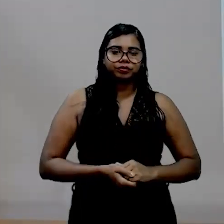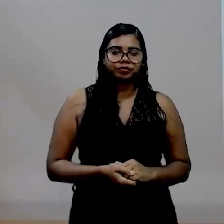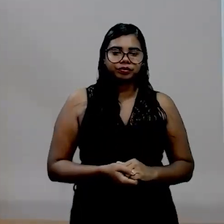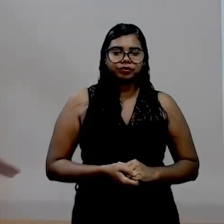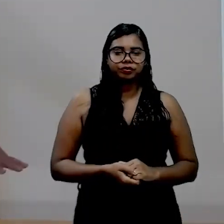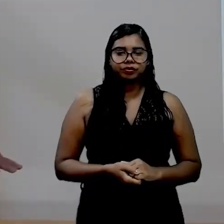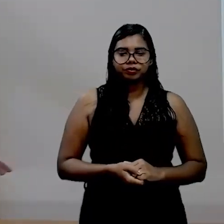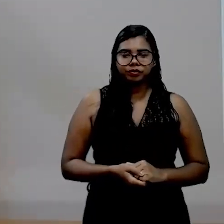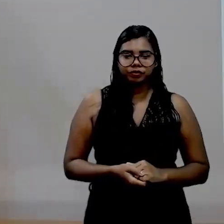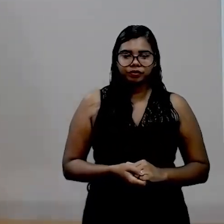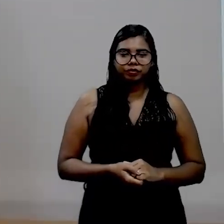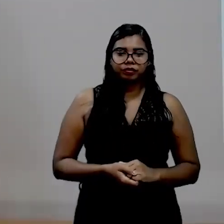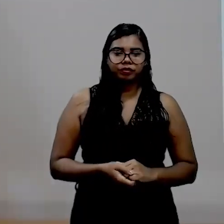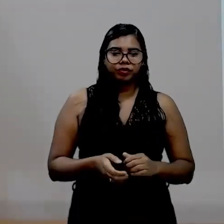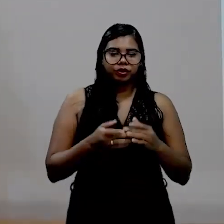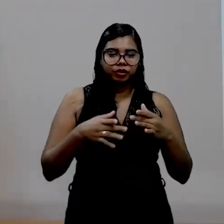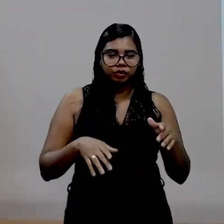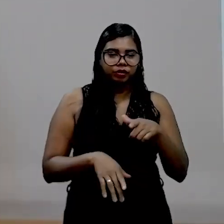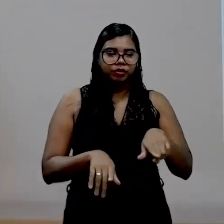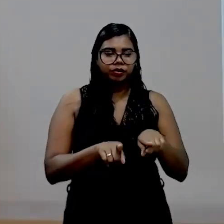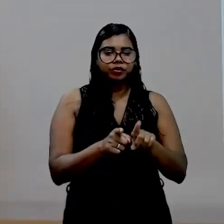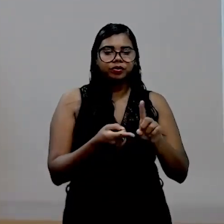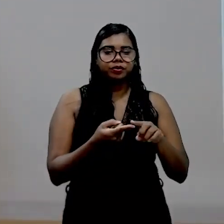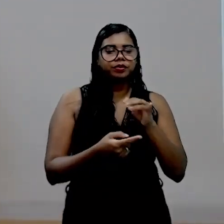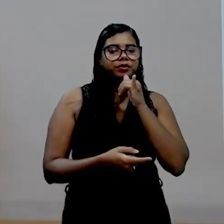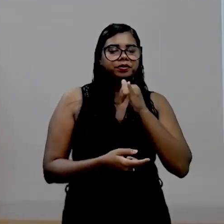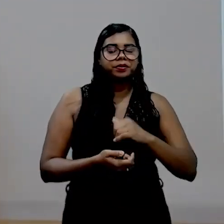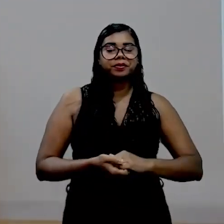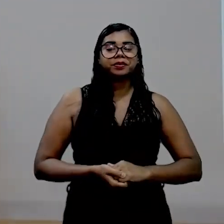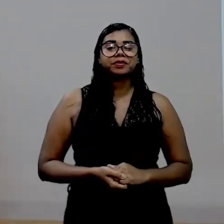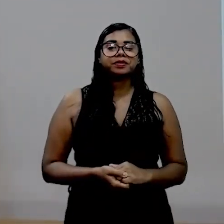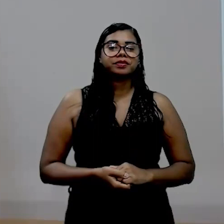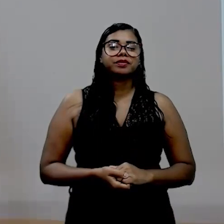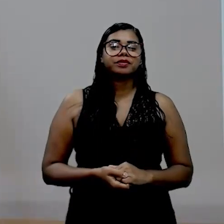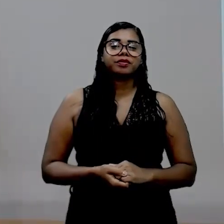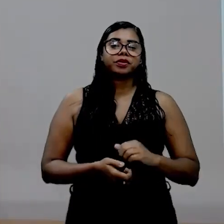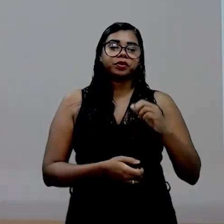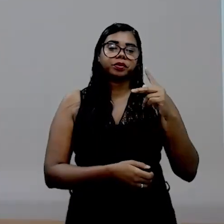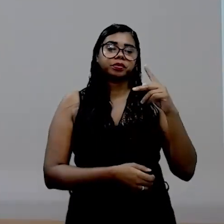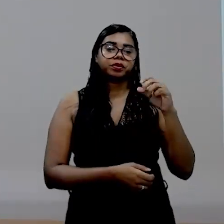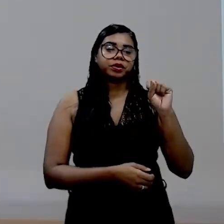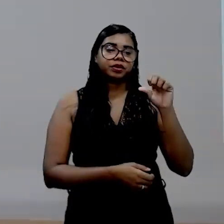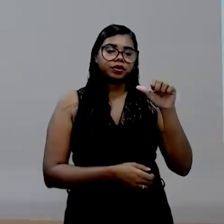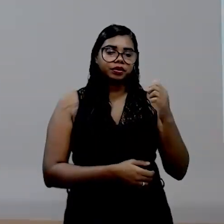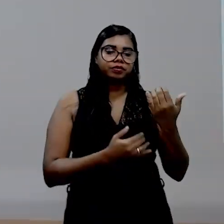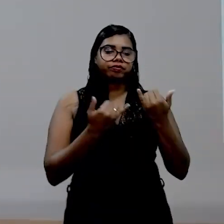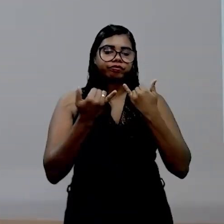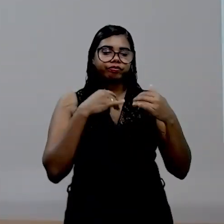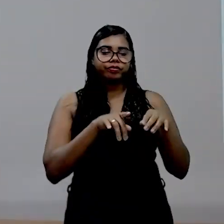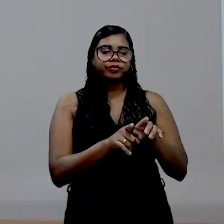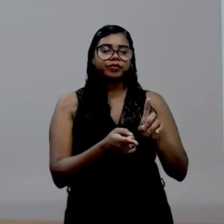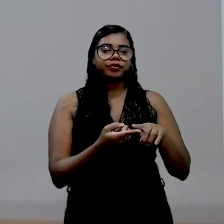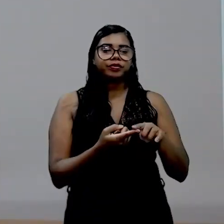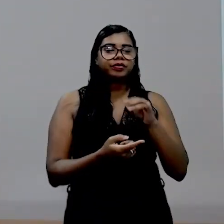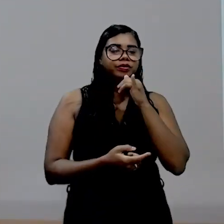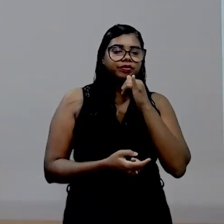ele vira água de novo. Tá? E o PSA ajuda nessa liquefação. E ele é um marcador